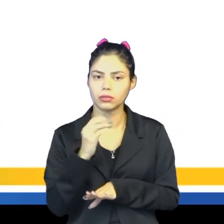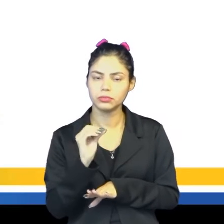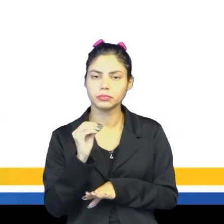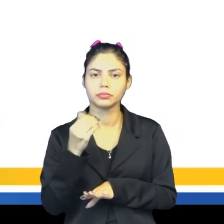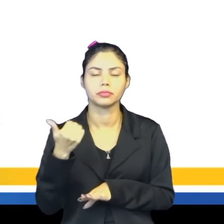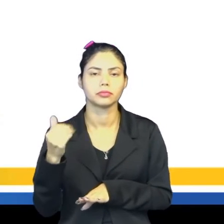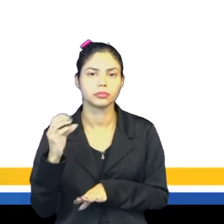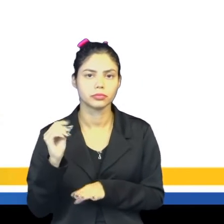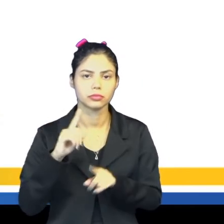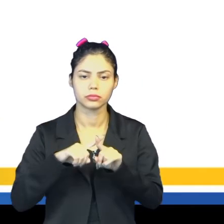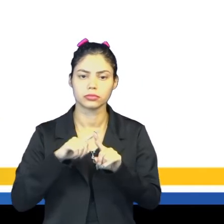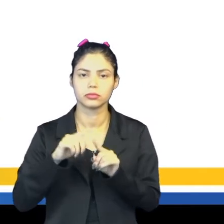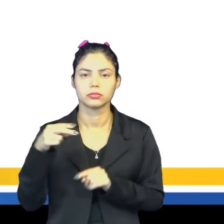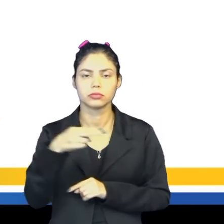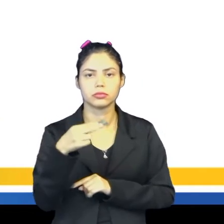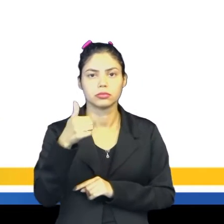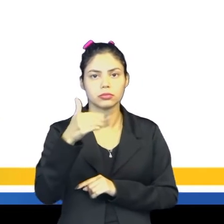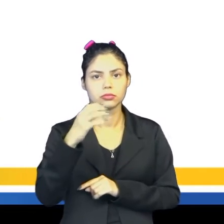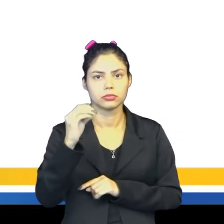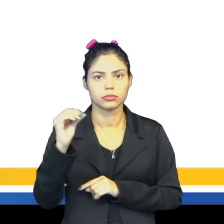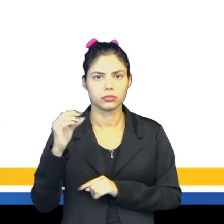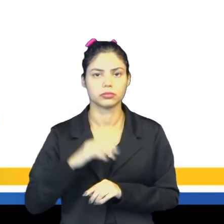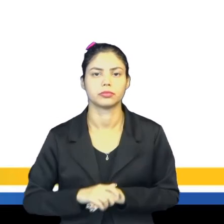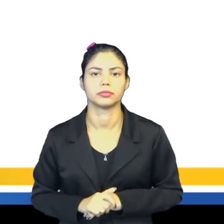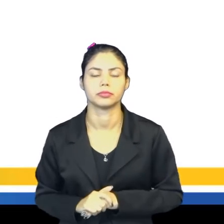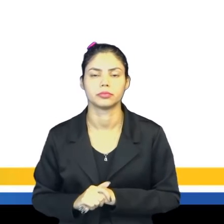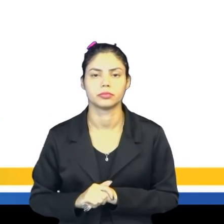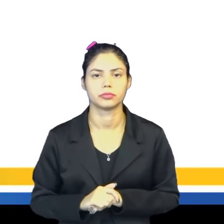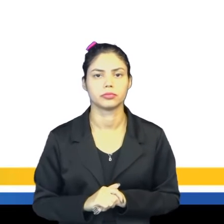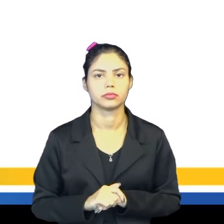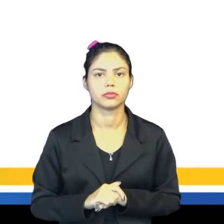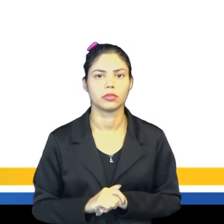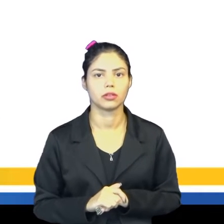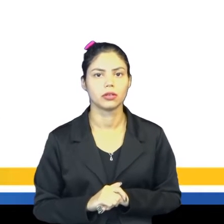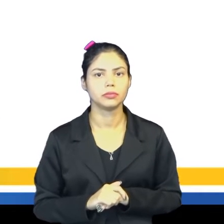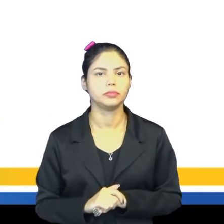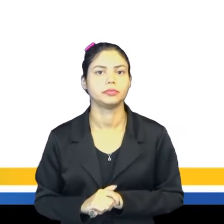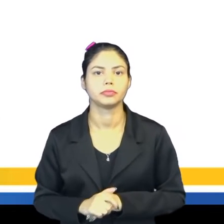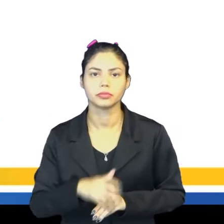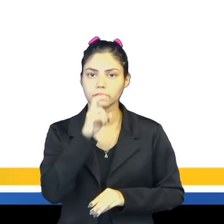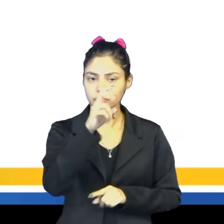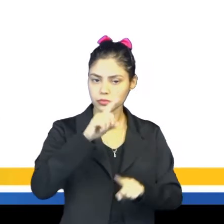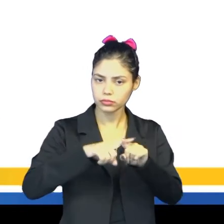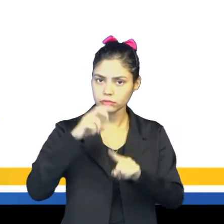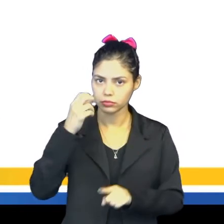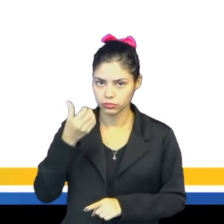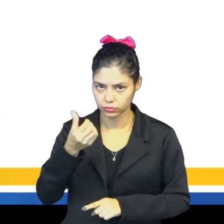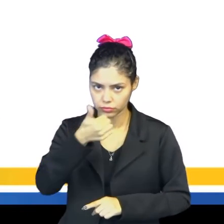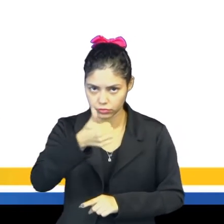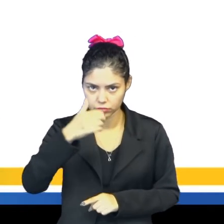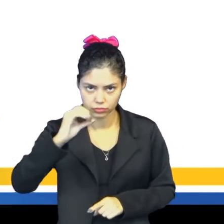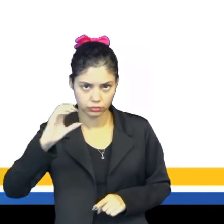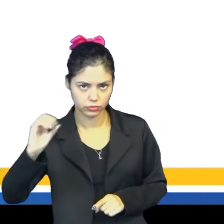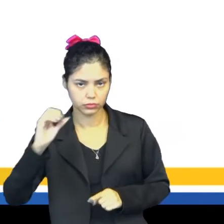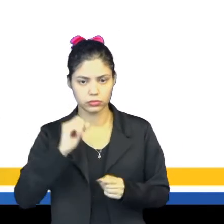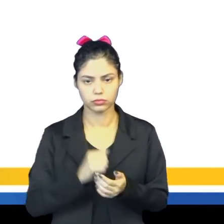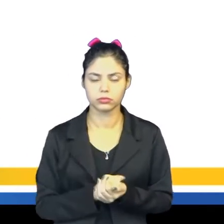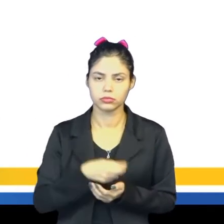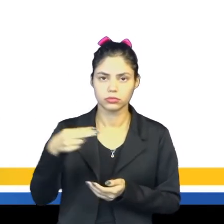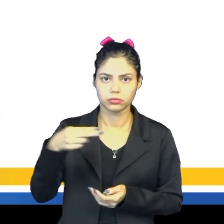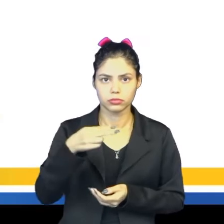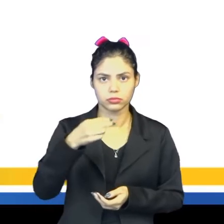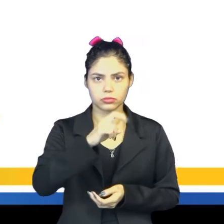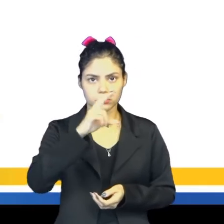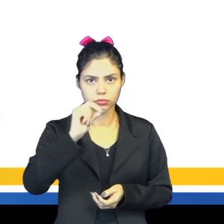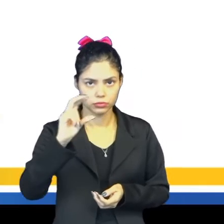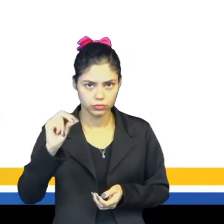100, certo? Então, podemos multiplicar por 100. Então, 5 vezes 100 é igual a 500. Então, nós